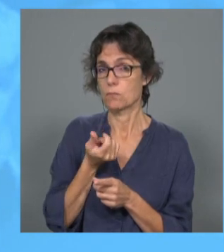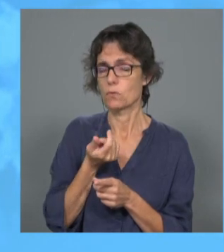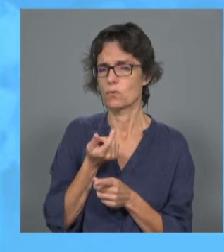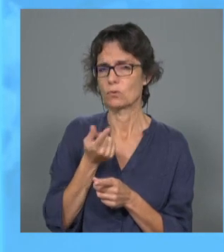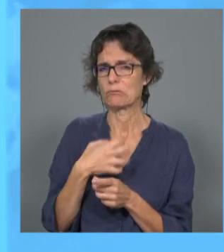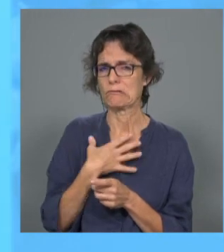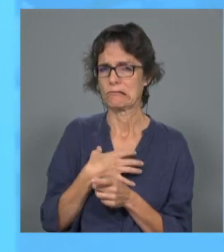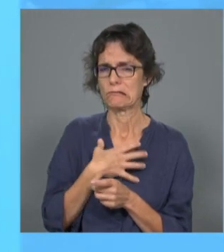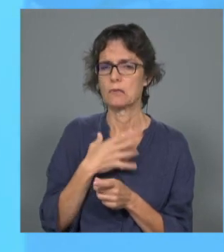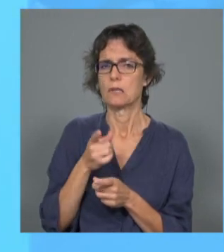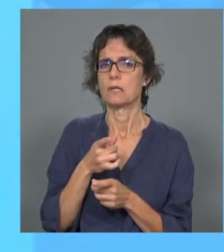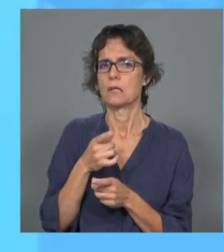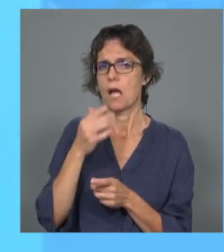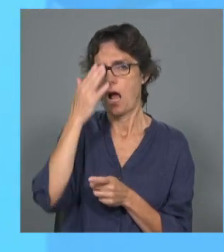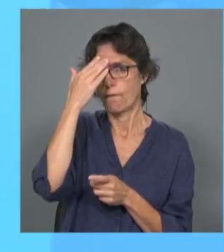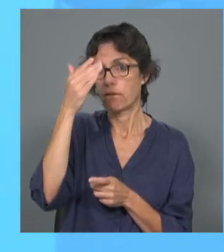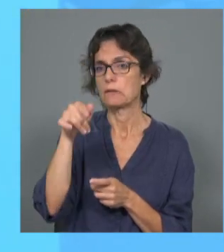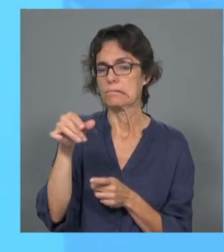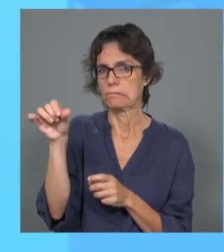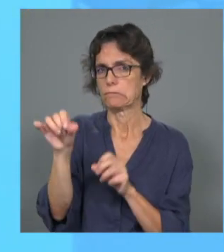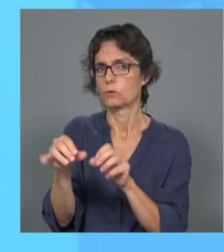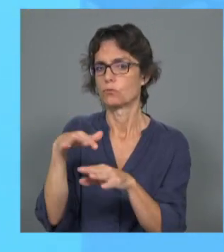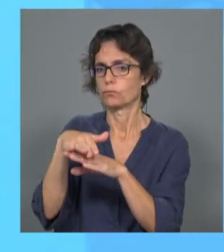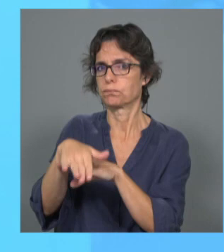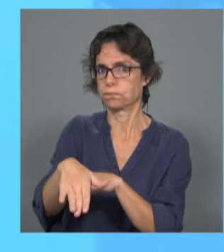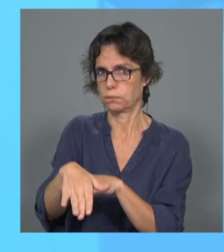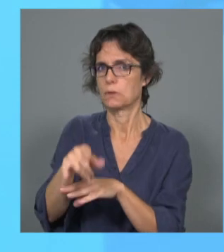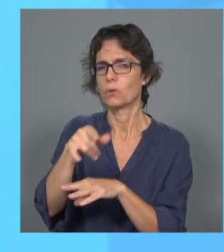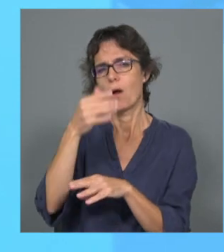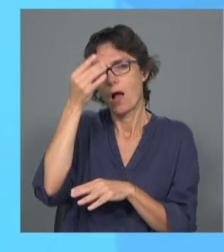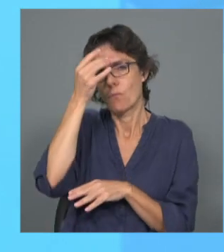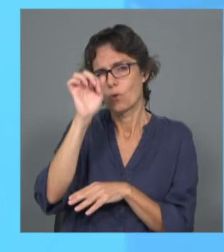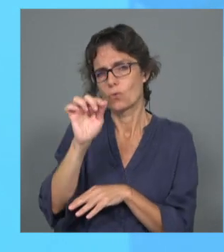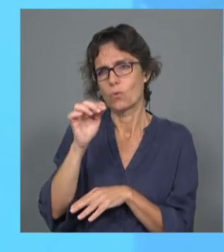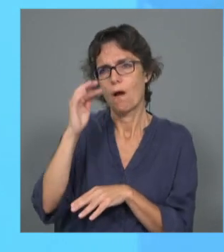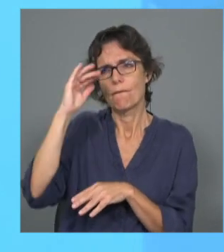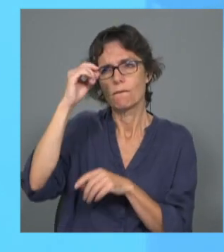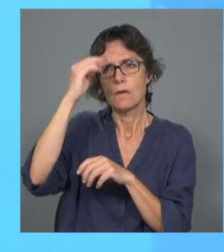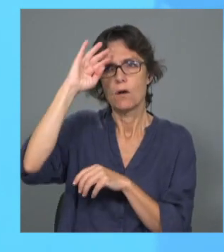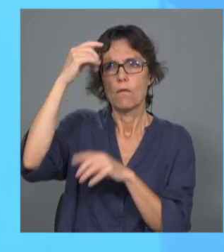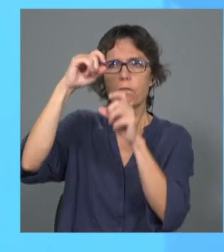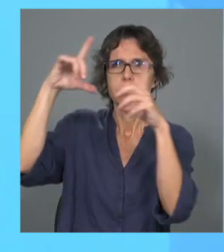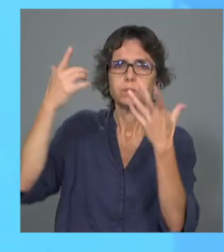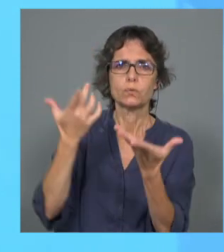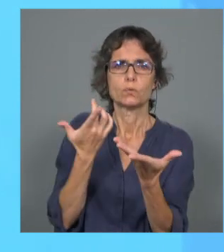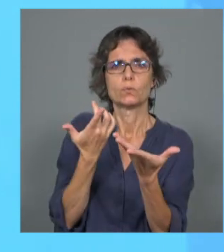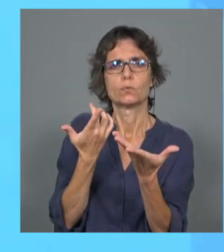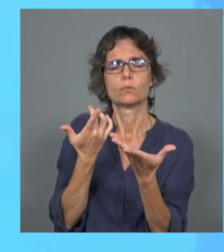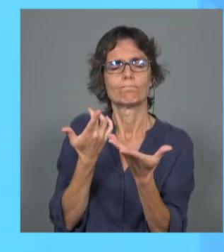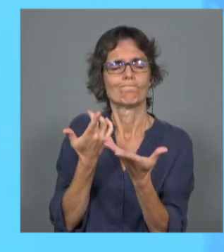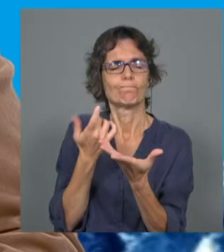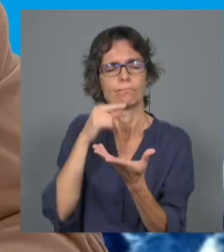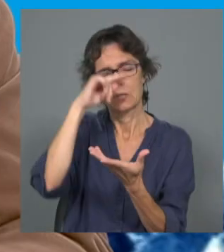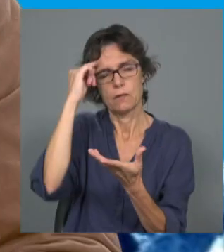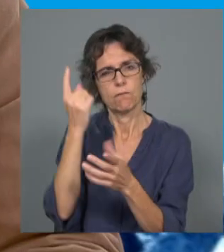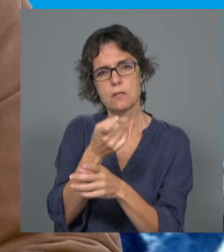pior ainda está para vir. Encara o futuro com poucas soluções pacíficas no horizonte?